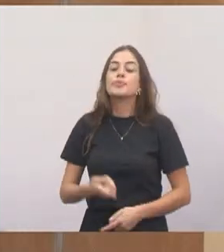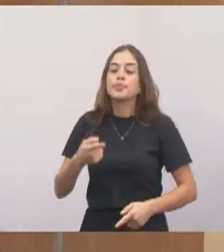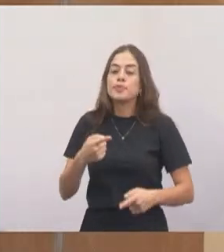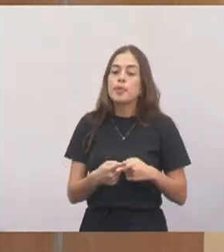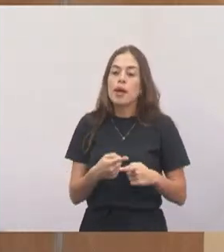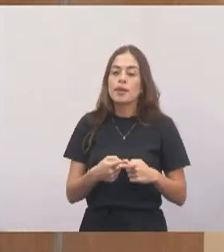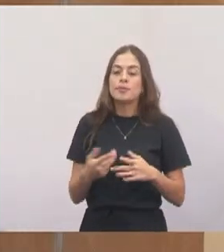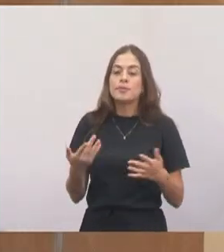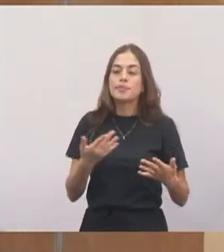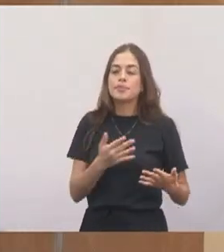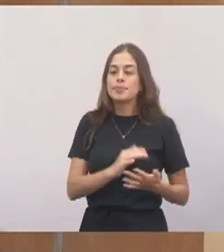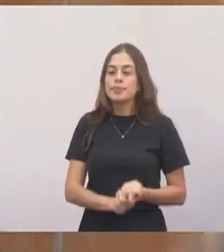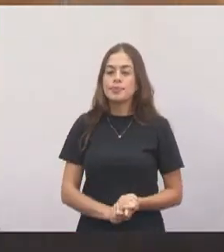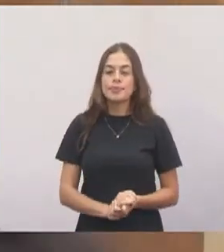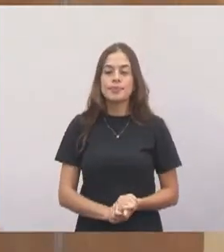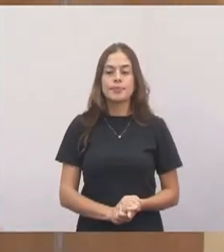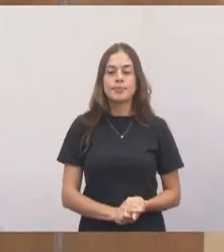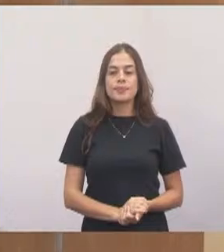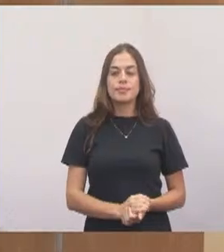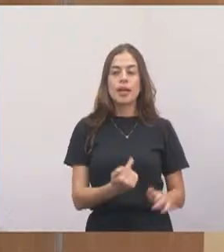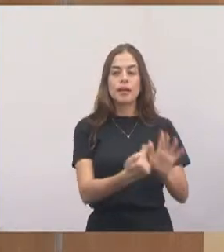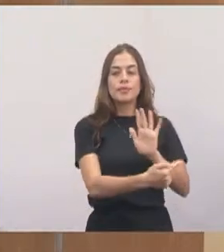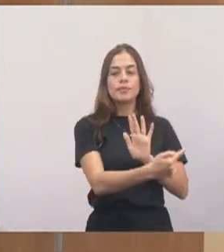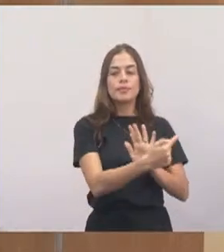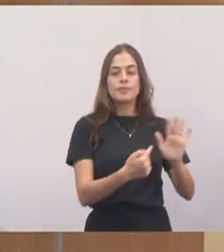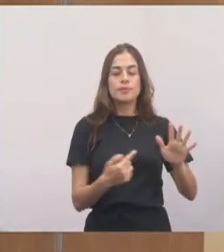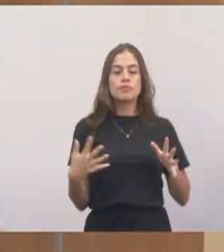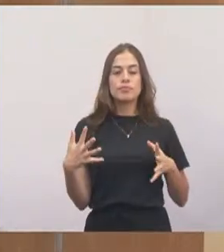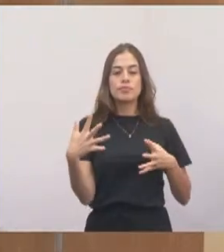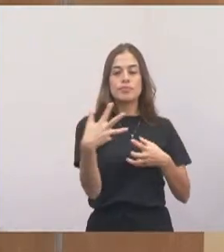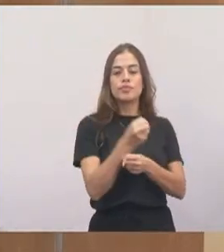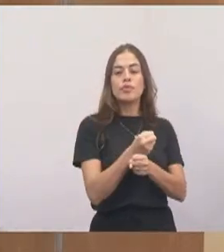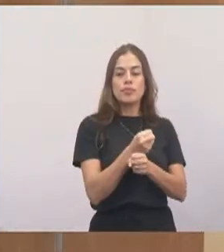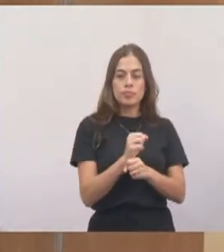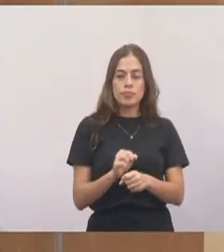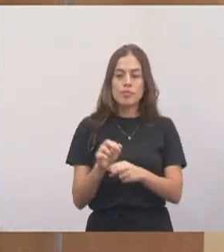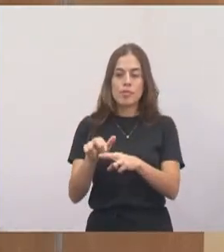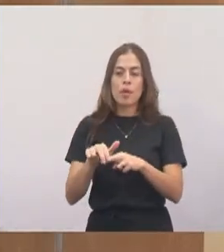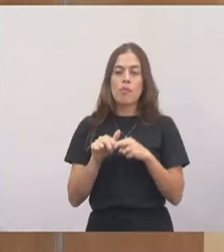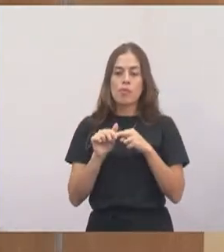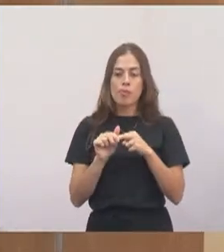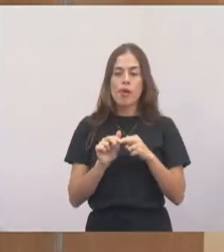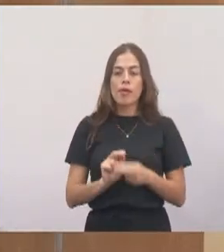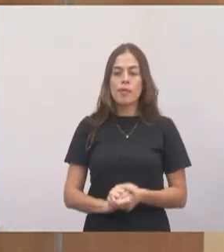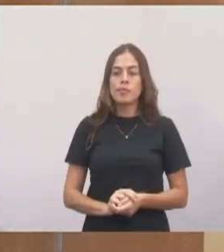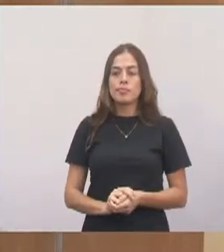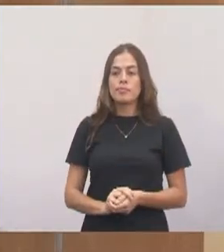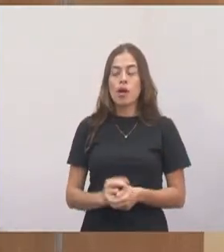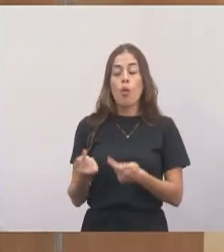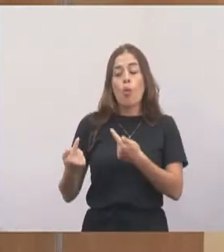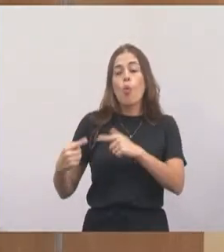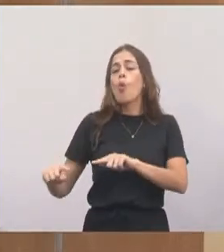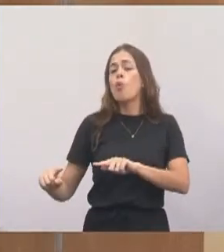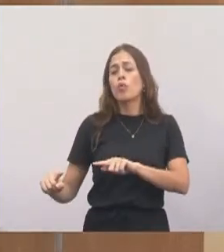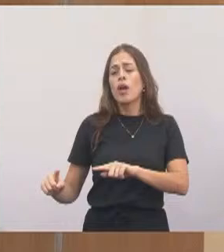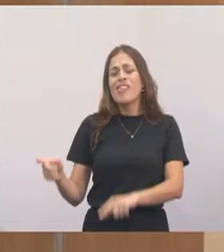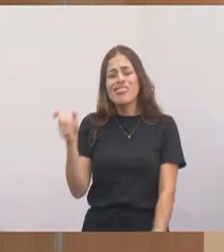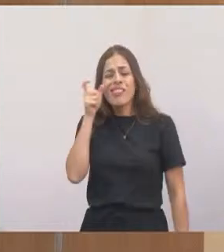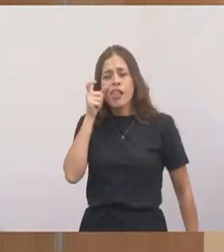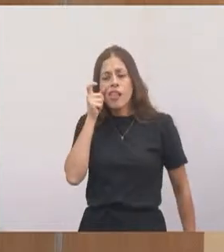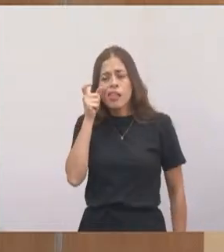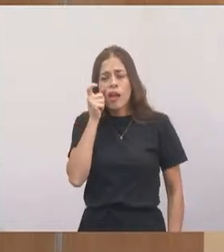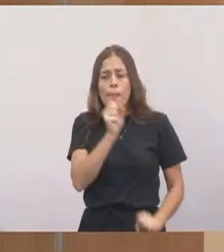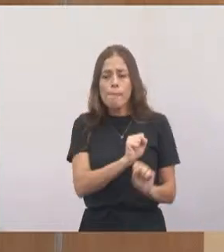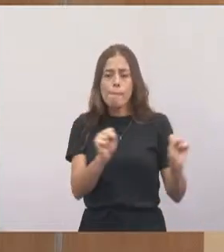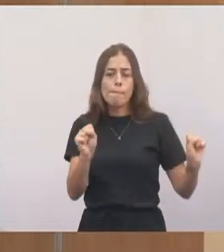pelo qual decidi vetá-lo integralmente, em razão de contrariedade ao interesse